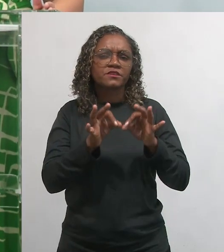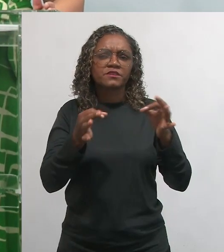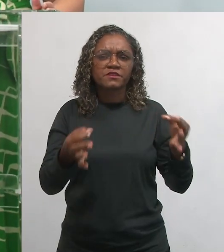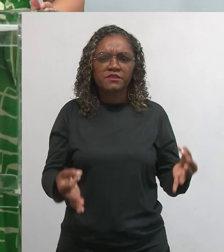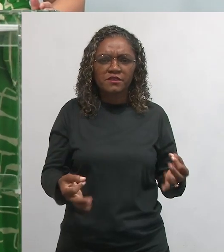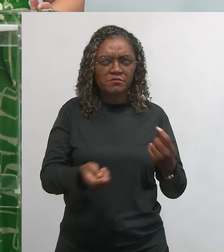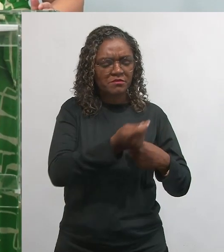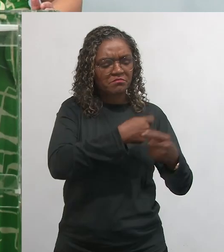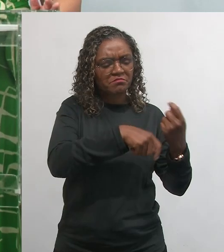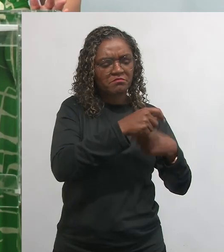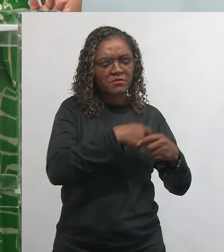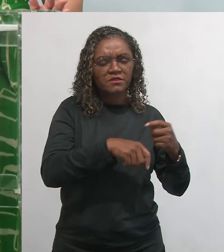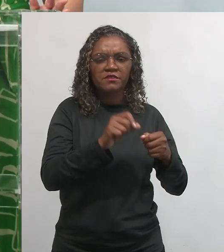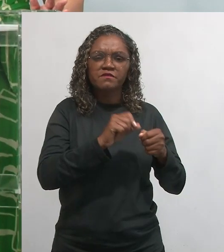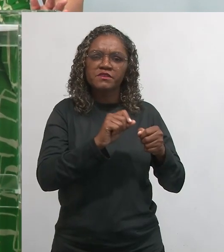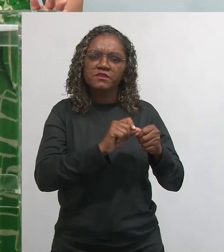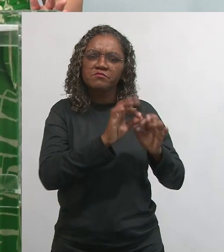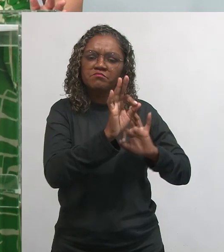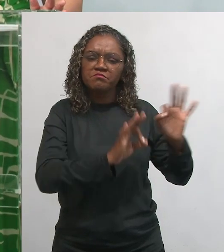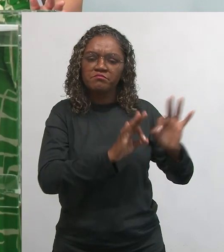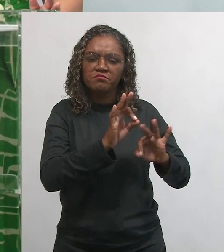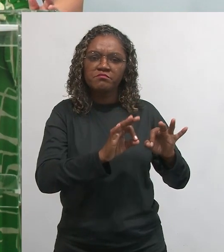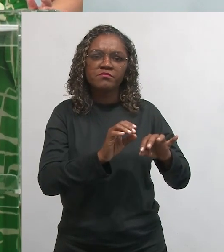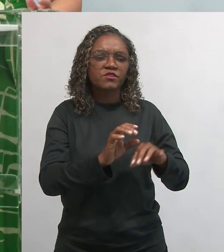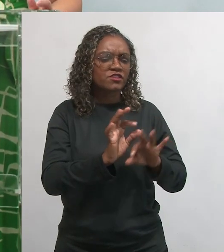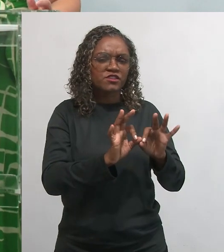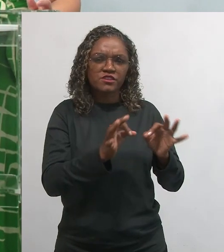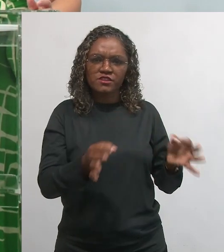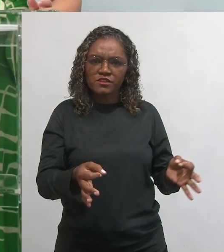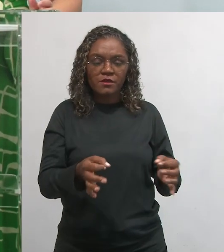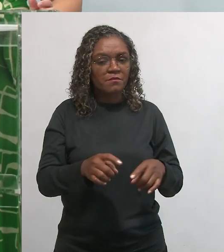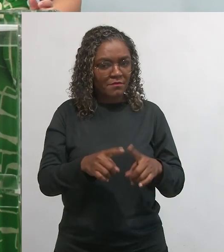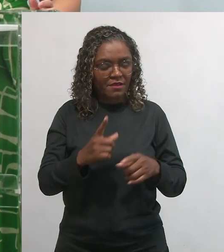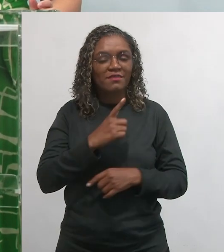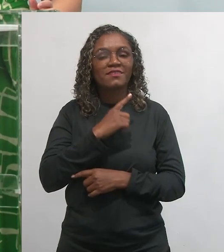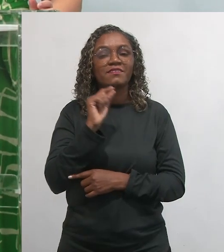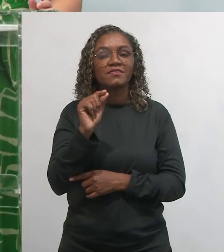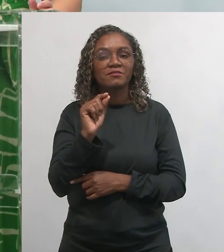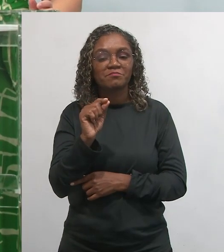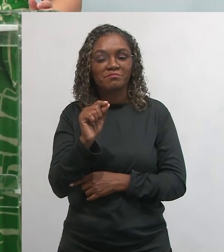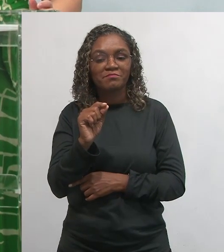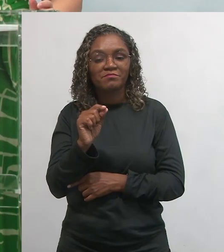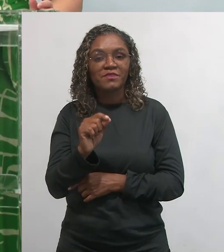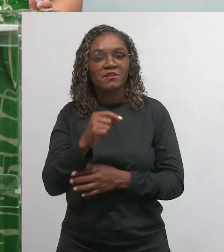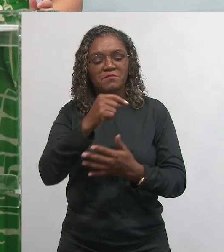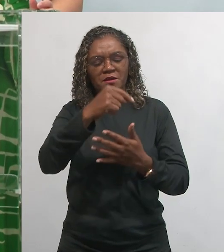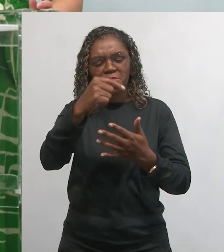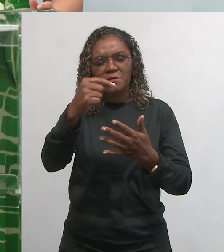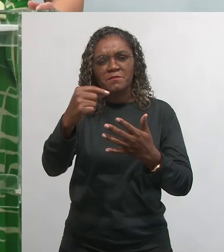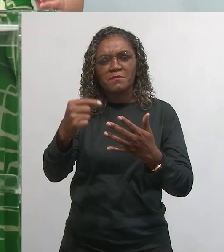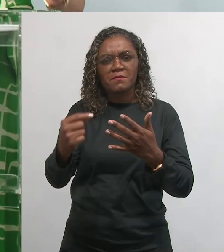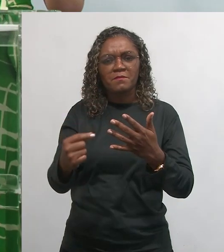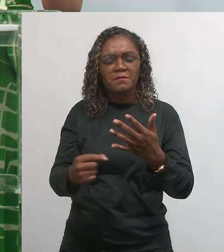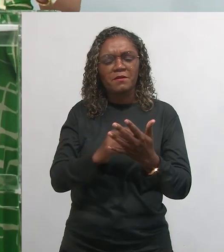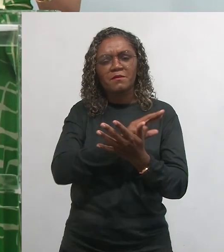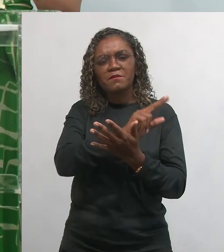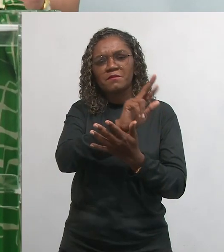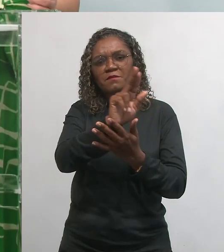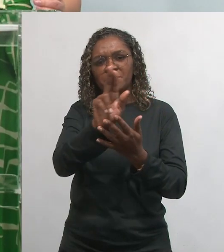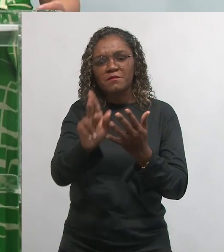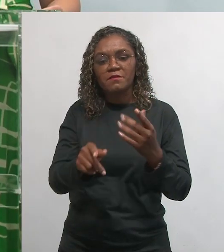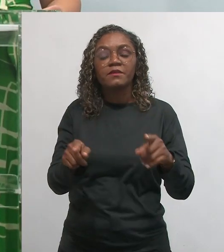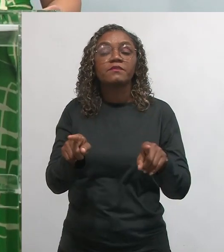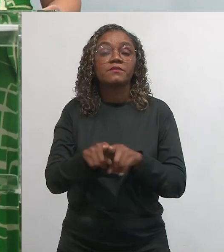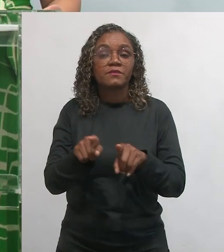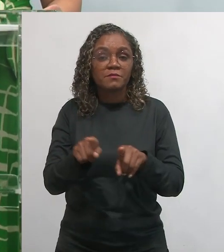fica ali cuidando das questões administrativas, como eu já disse. Mas ele faz as questões contábeis e, acima de tudo,